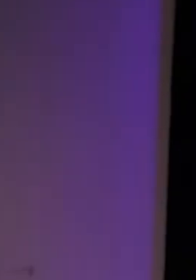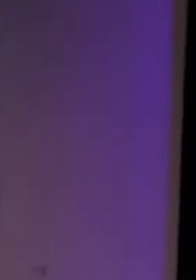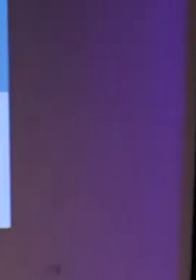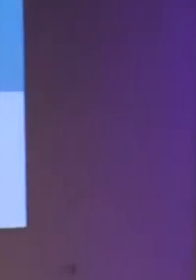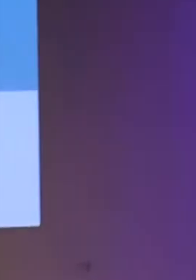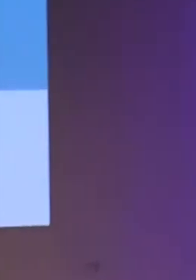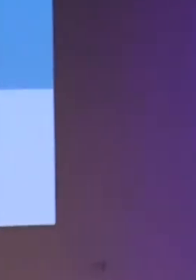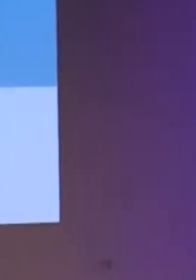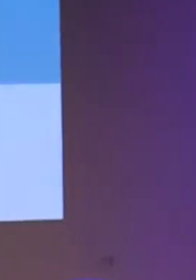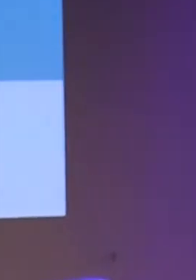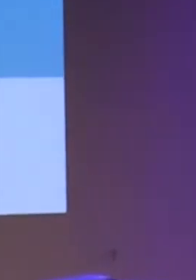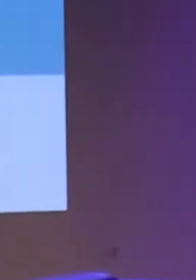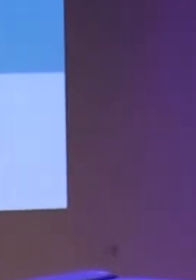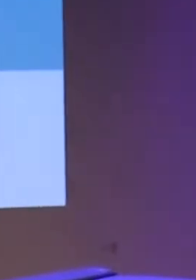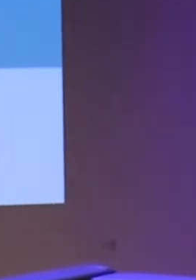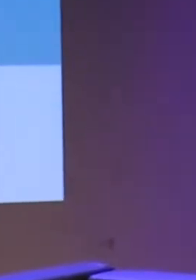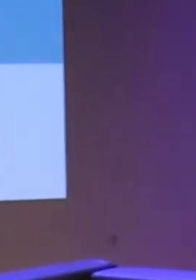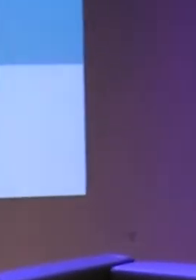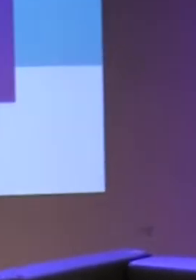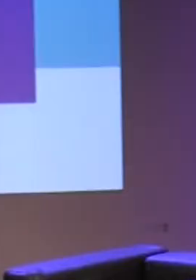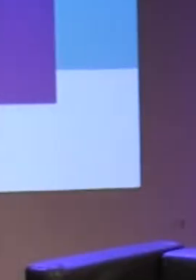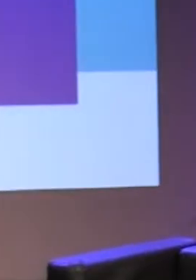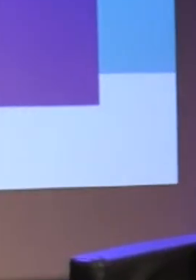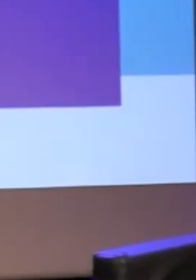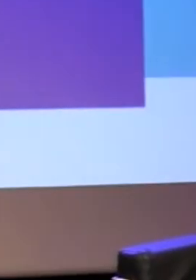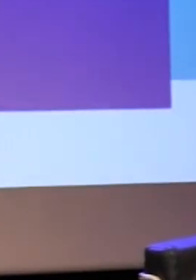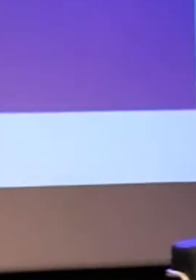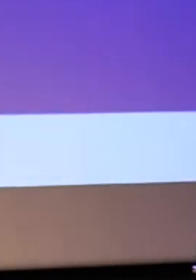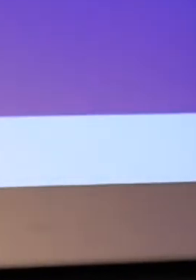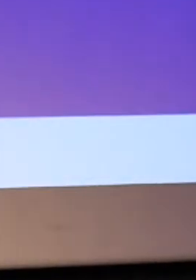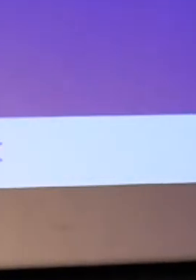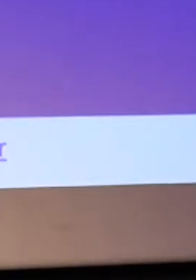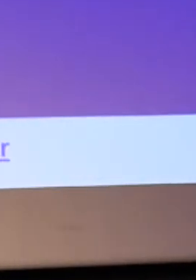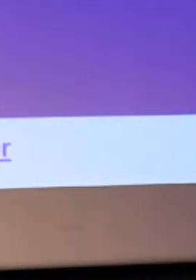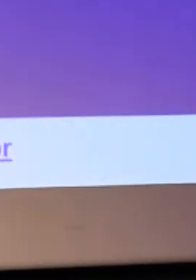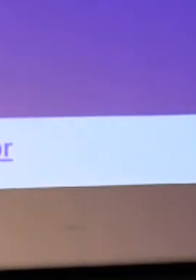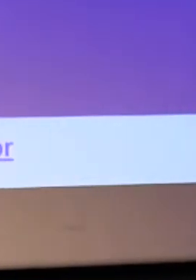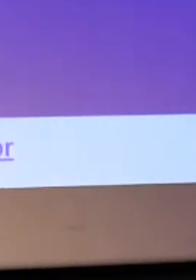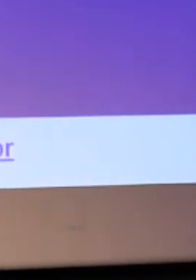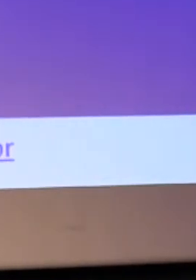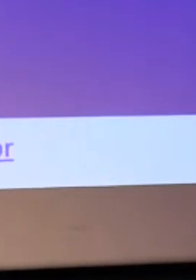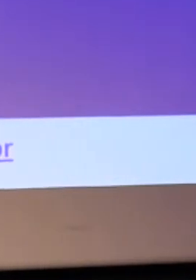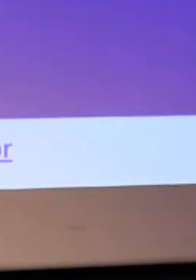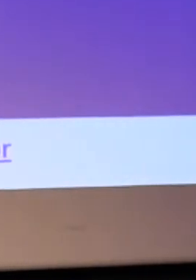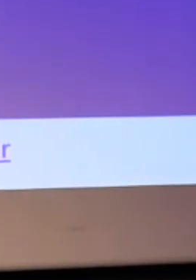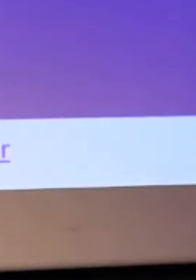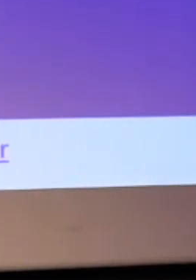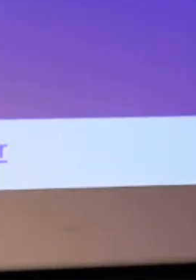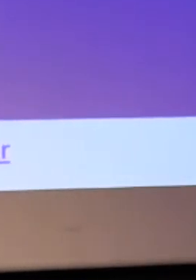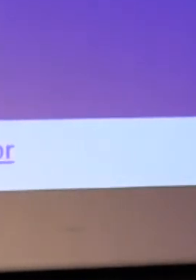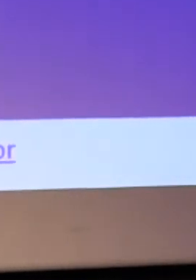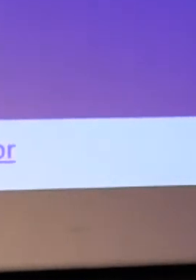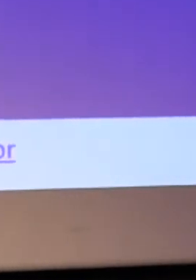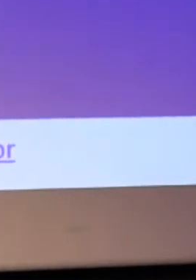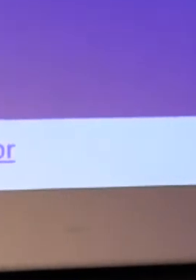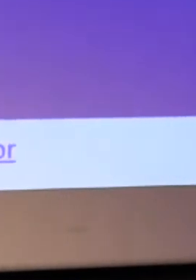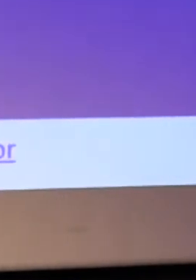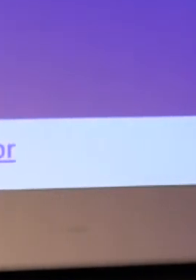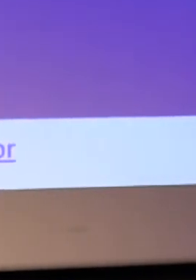Falar com vocês agora é muito gratificante, né? Depois do ano que passamos, o ano passado